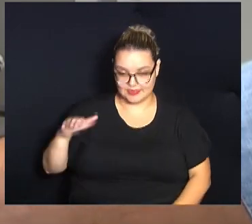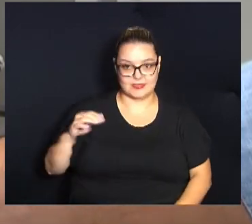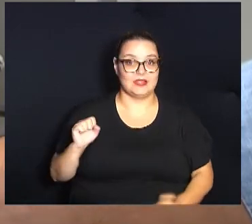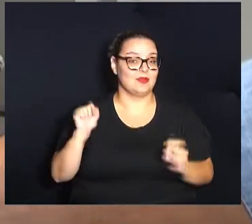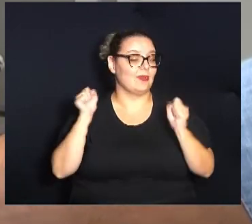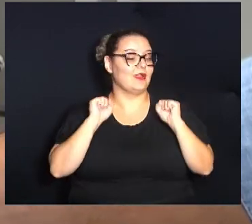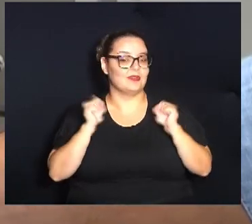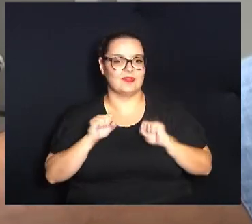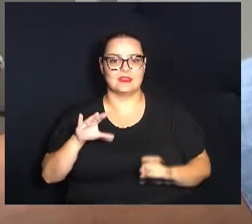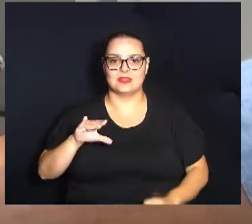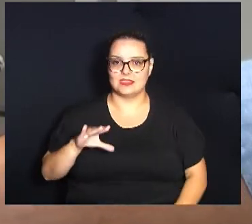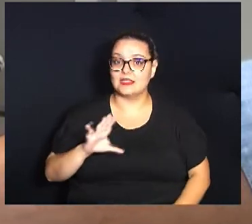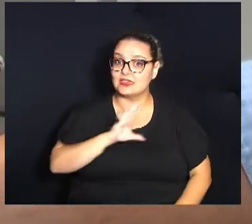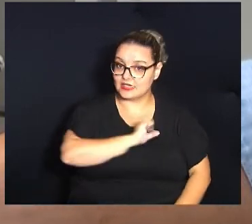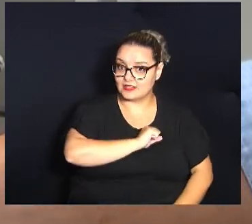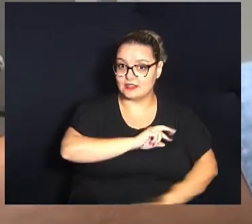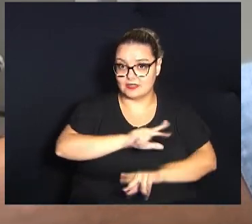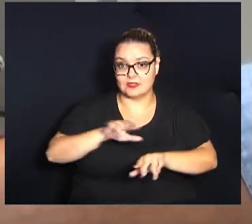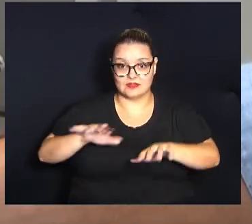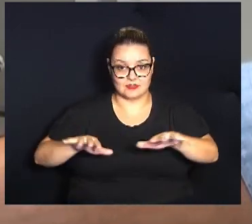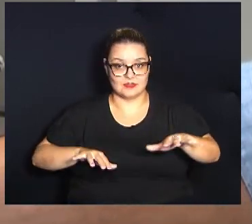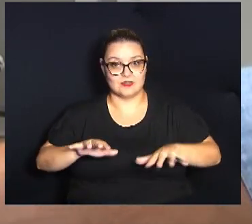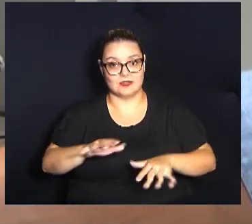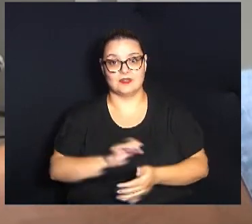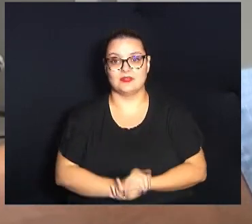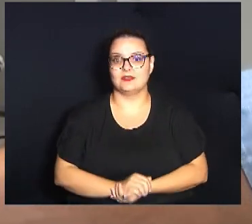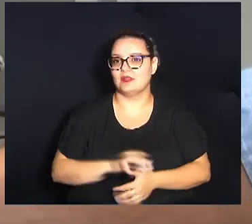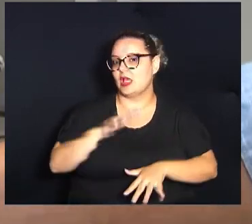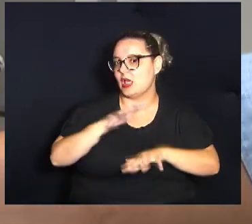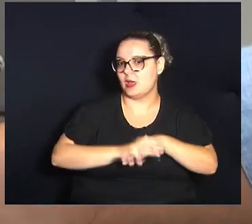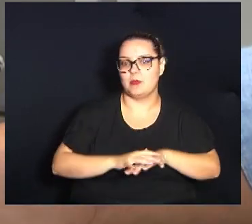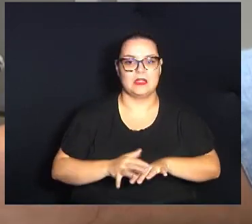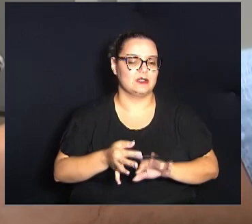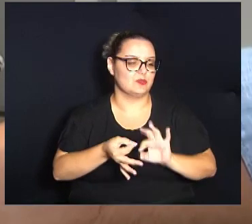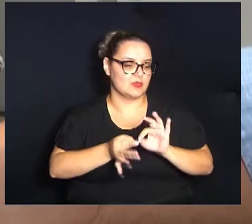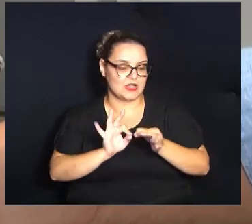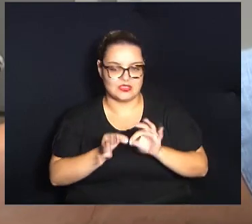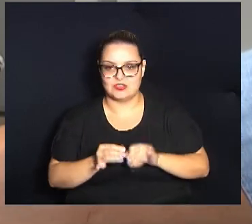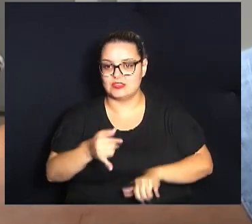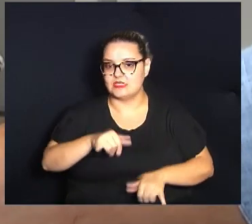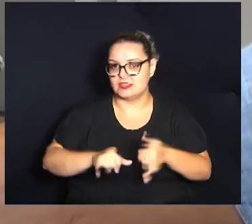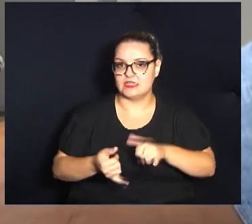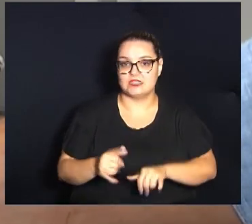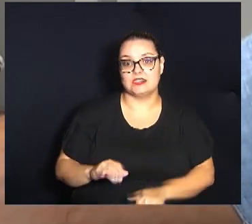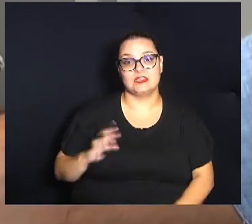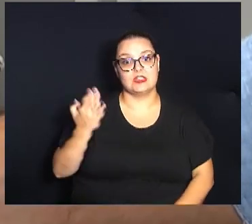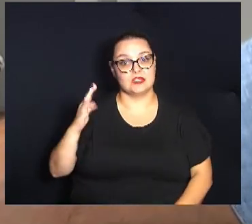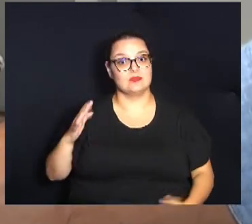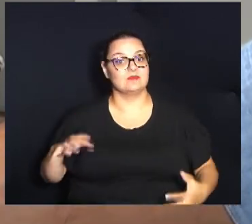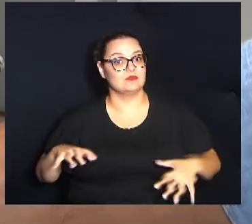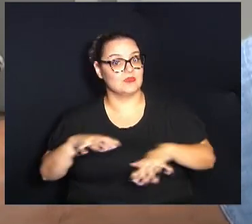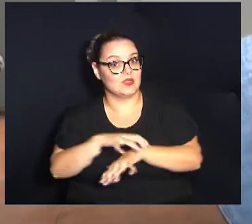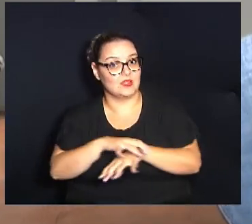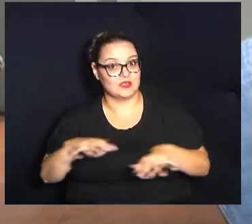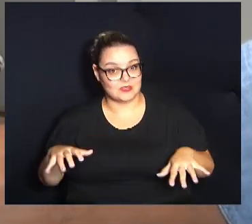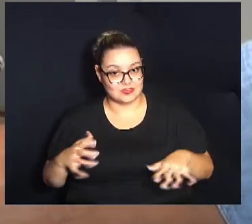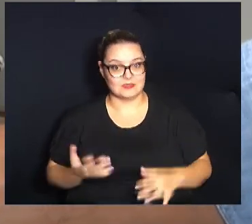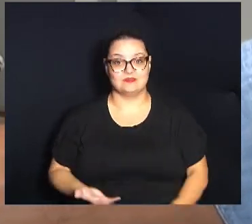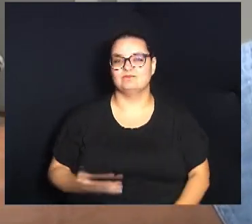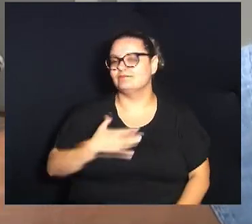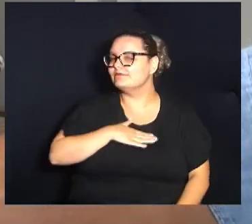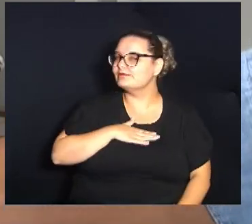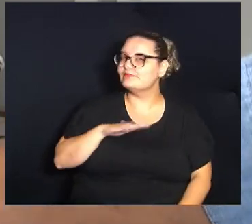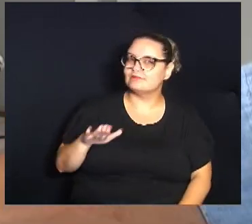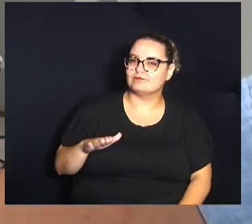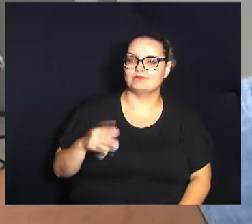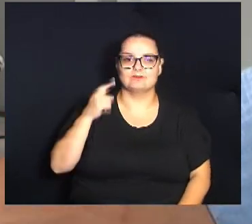ciência e sempre gostei de diversas áreas, então de matemática, física, química, biologia, e eu não gostava muito da ideia de ter que